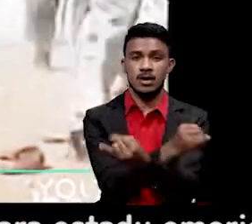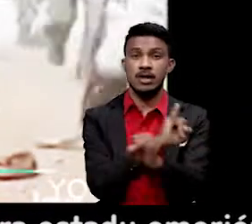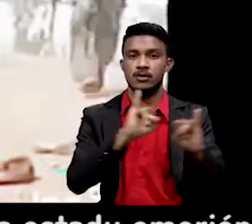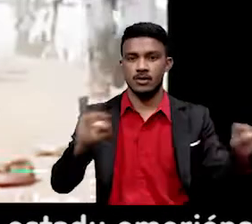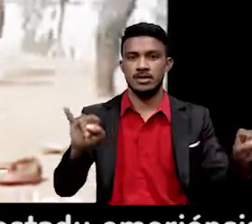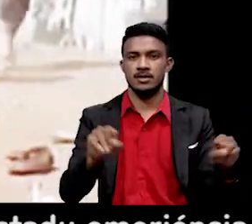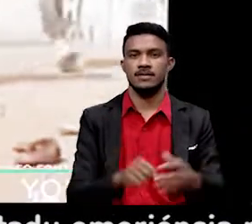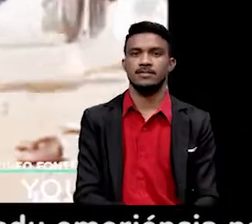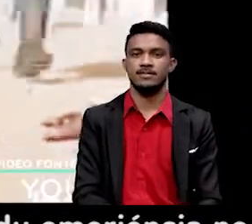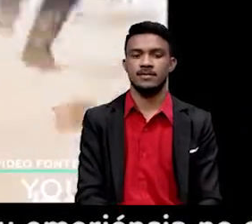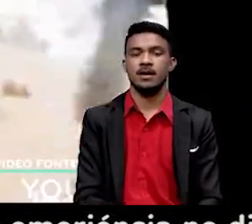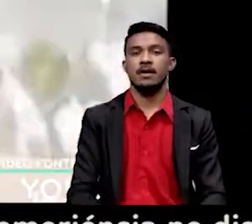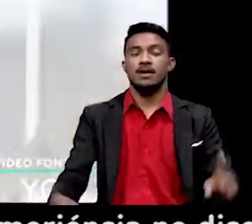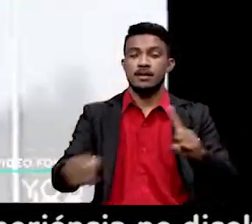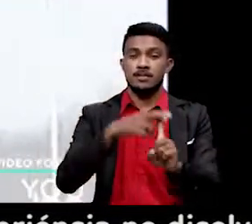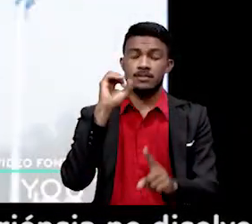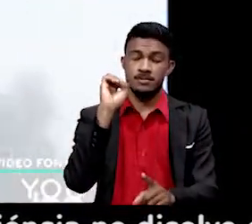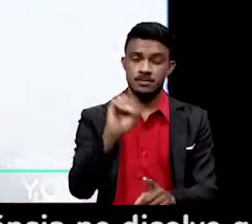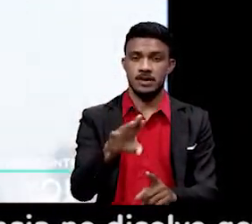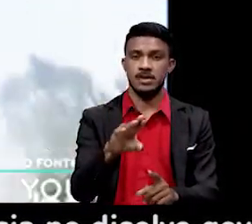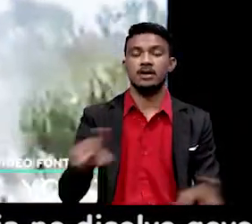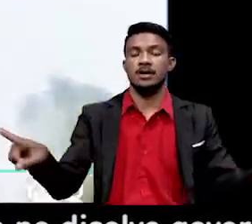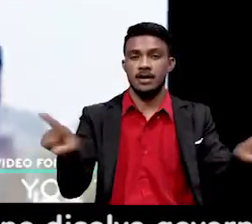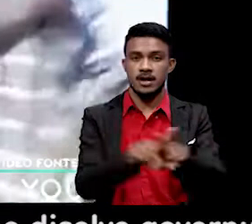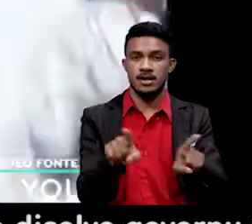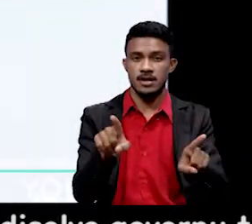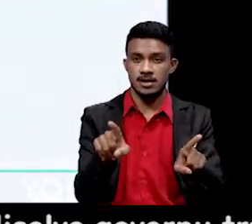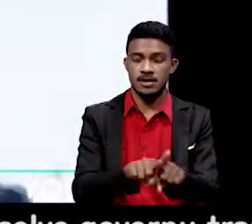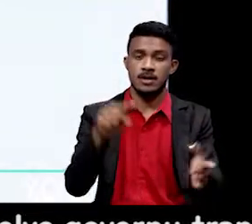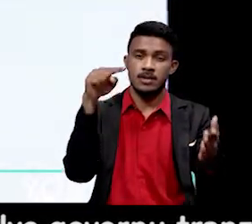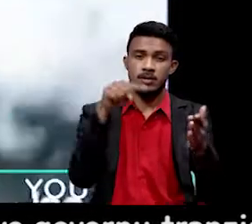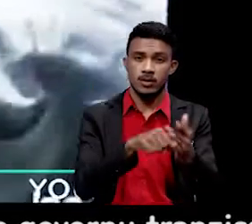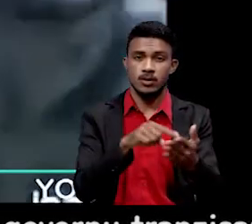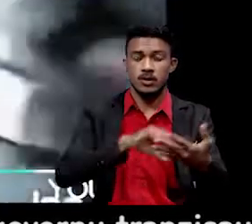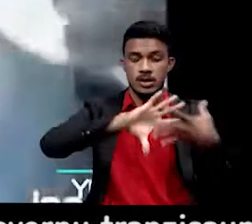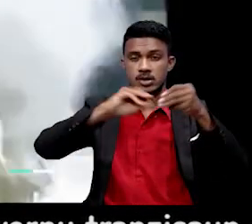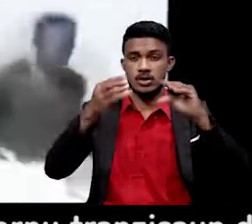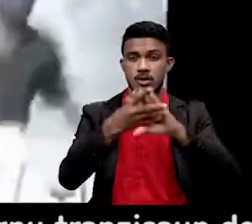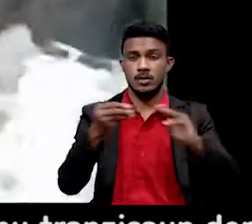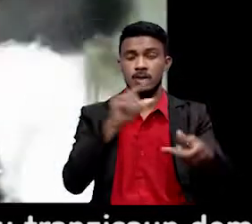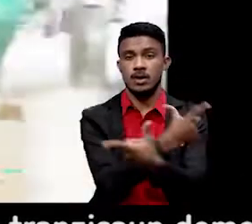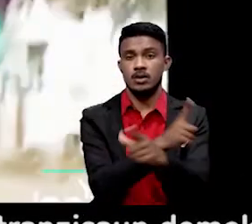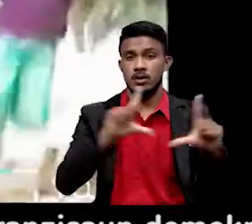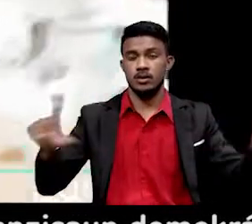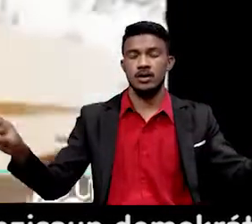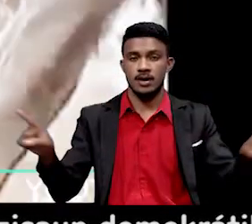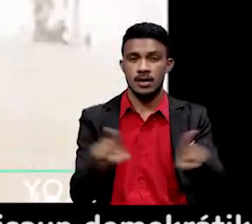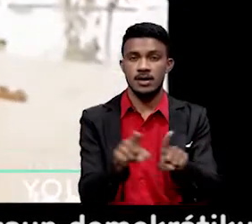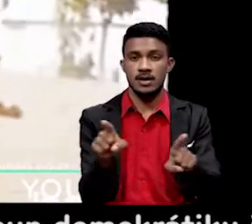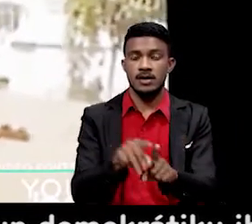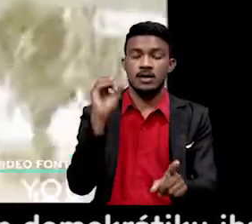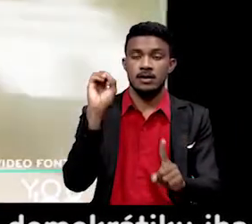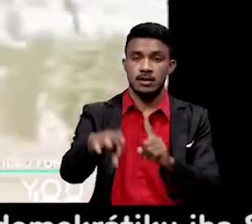rasika. Massacre Santa Cruz, anessa ponto na fila ida para Timor-Leste na luta, mas que Massacre Santa